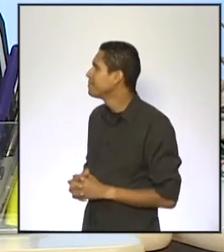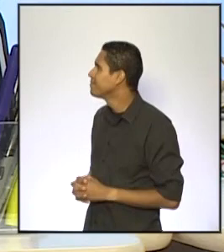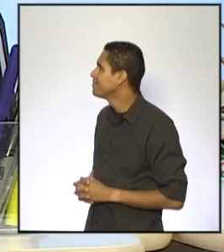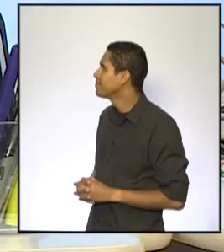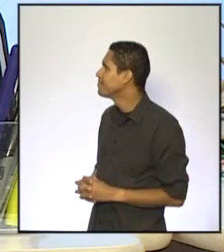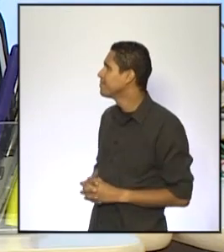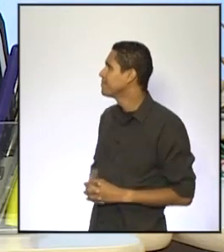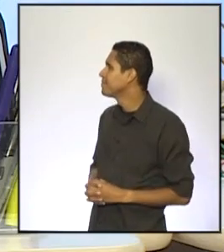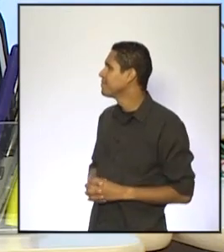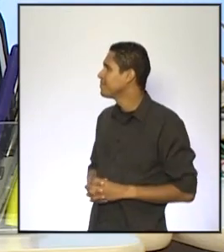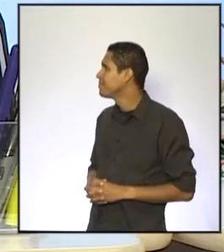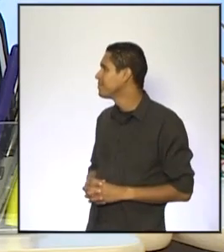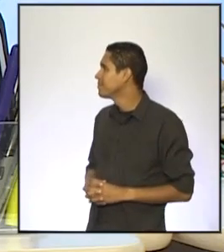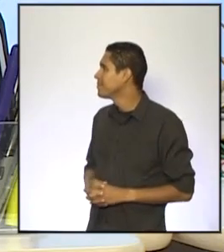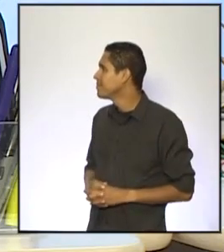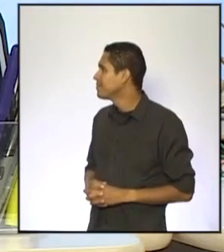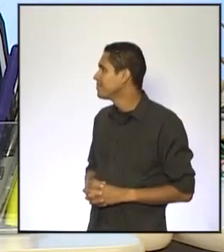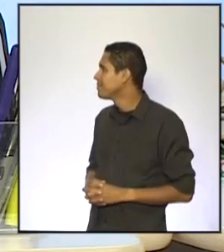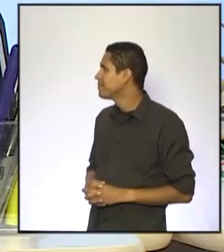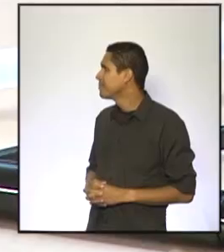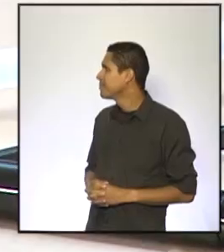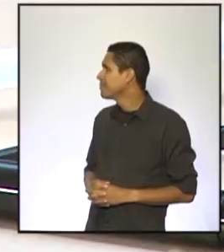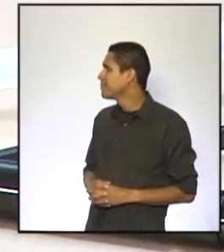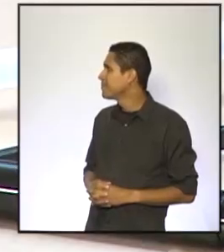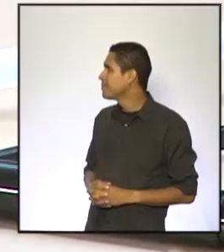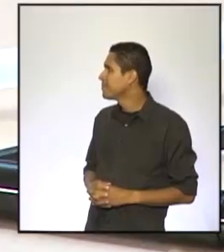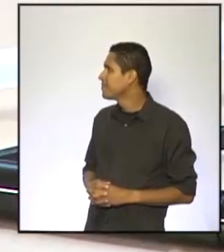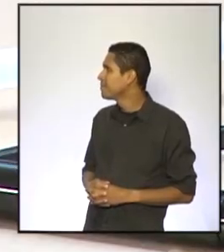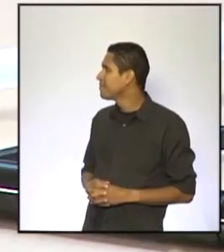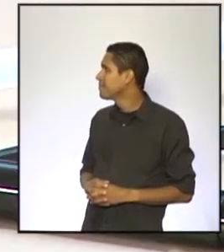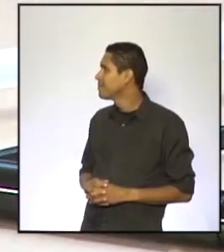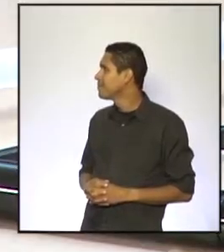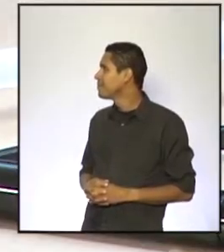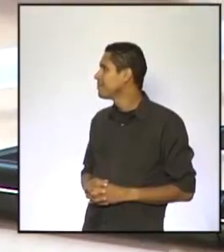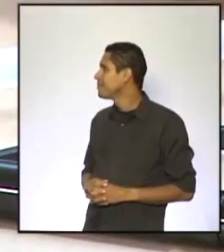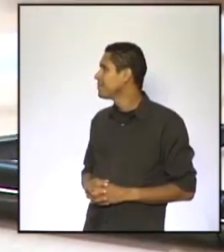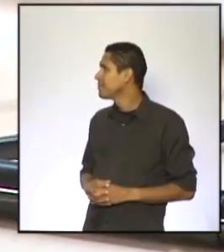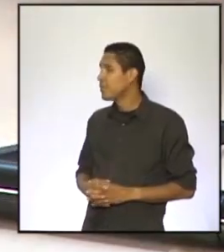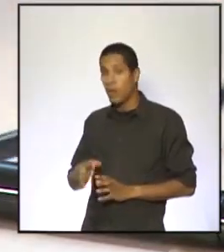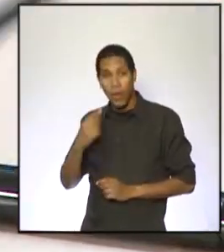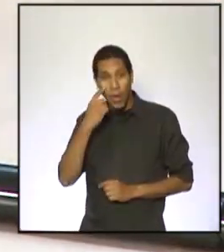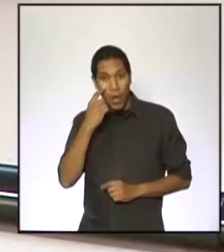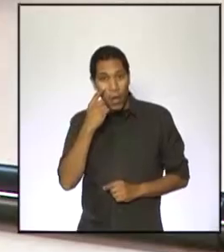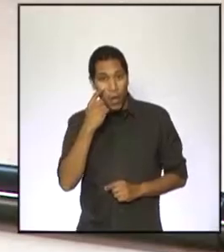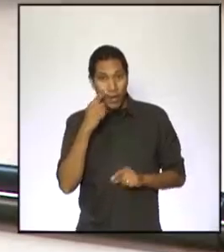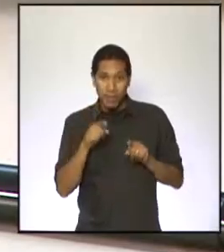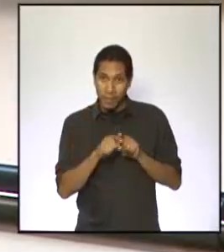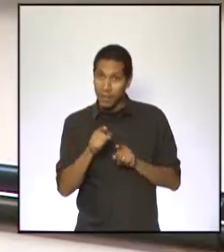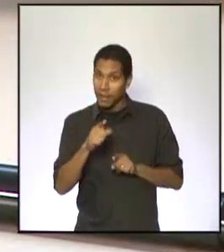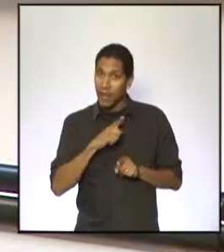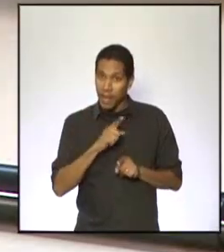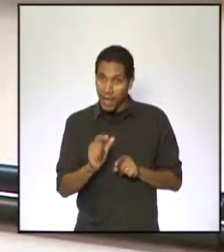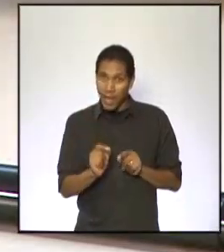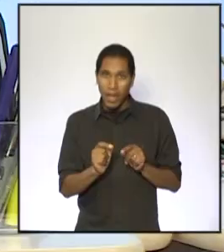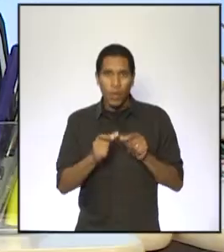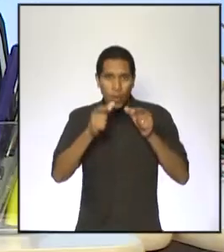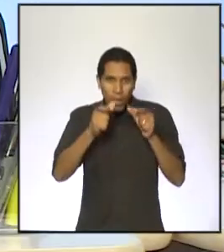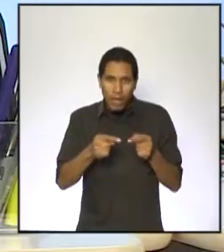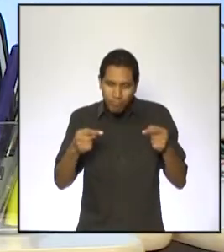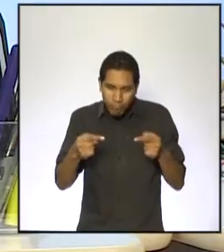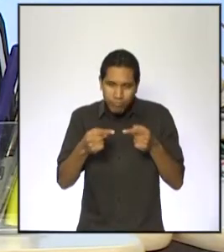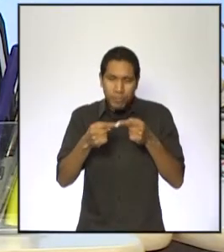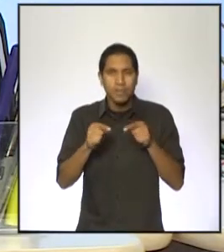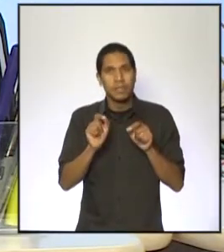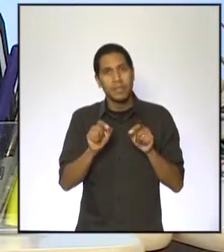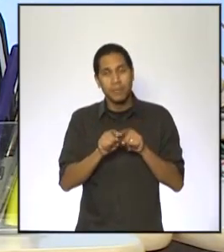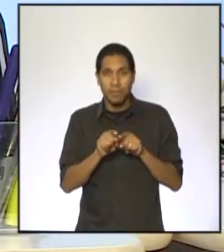É importante colocar eles retinho e tomar um cuidado para não colocar a cola quente no orifício do buraquinho, porque senão vocês vão